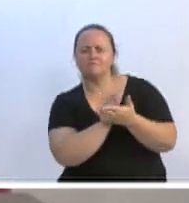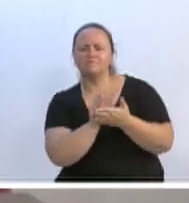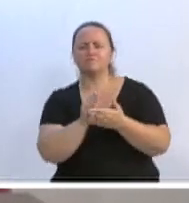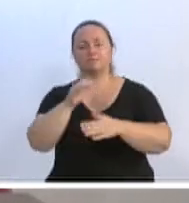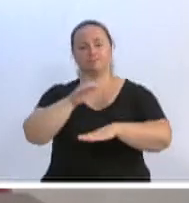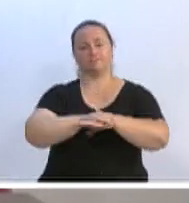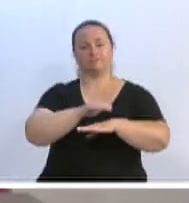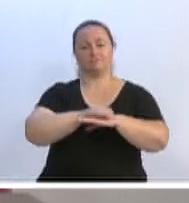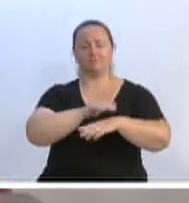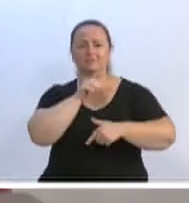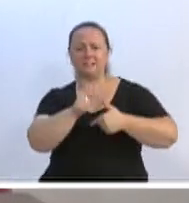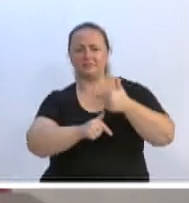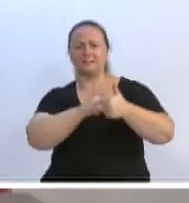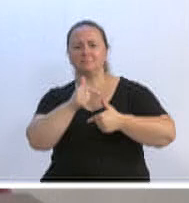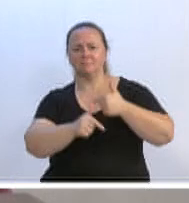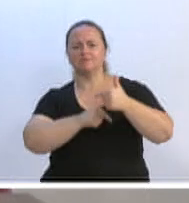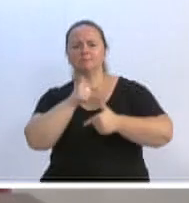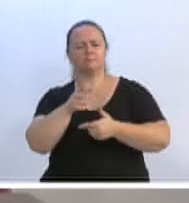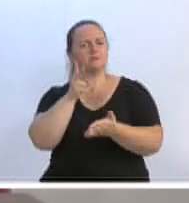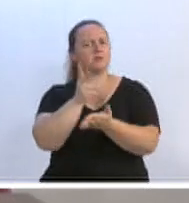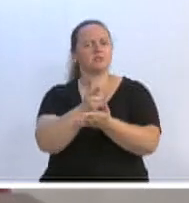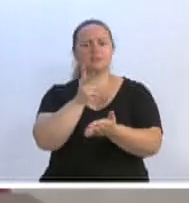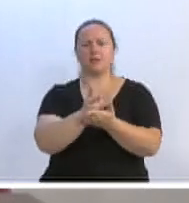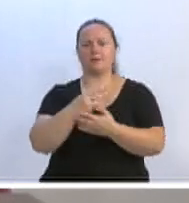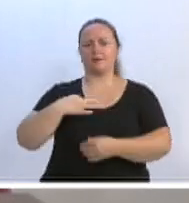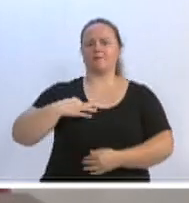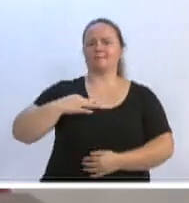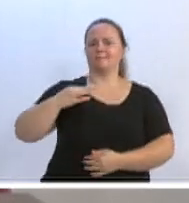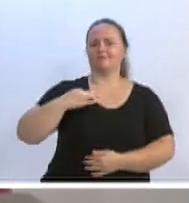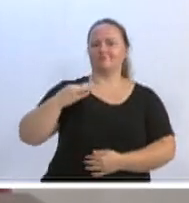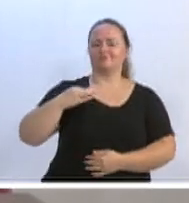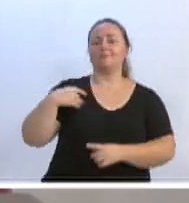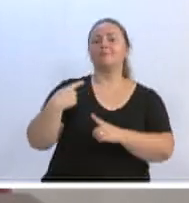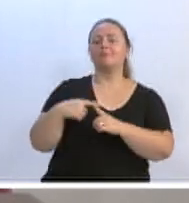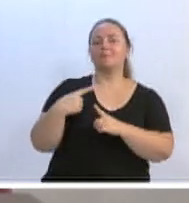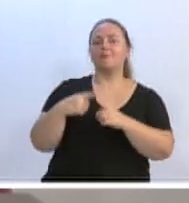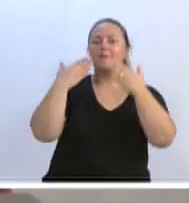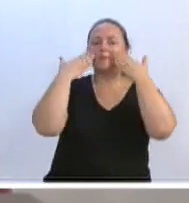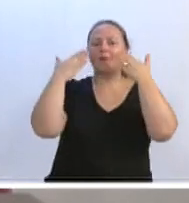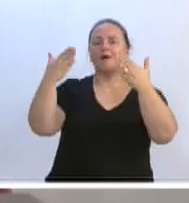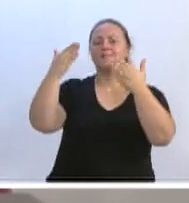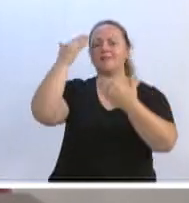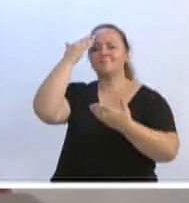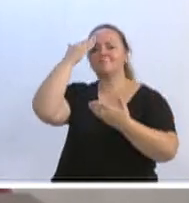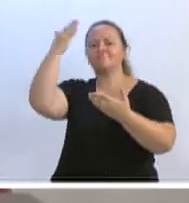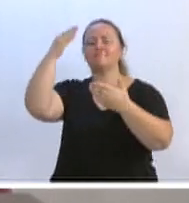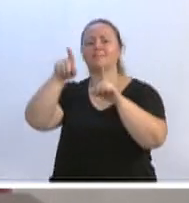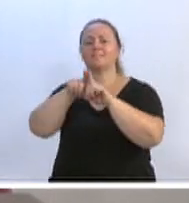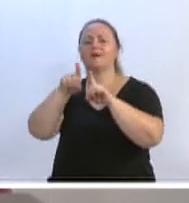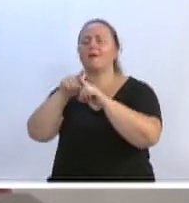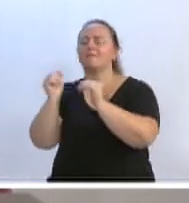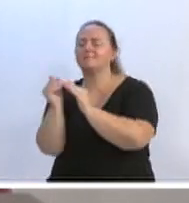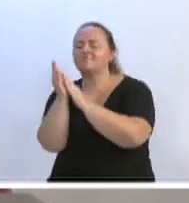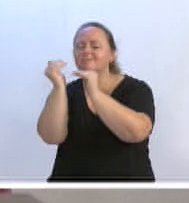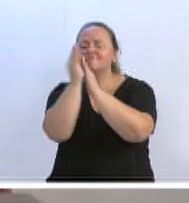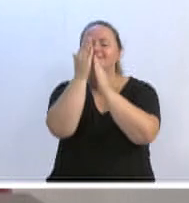exercem um trabalho voluntário, de gratidão e de louvor ao nome do nosso Deus.